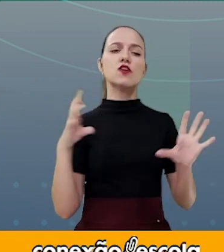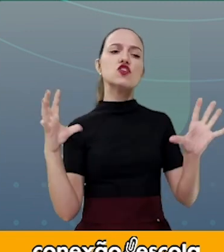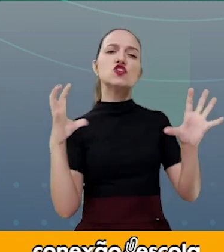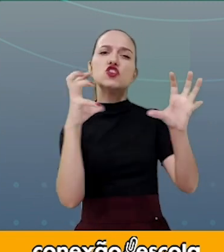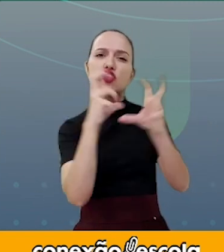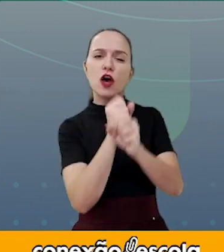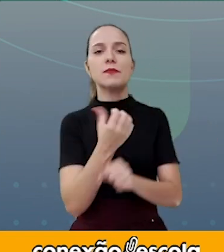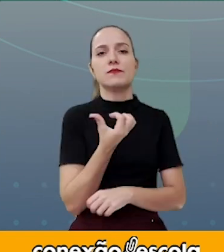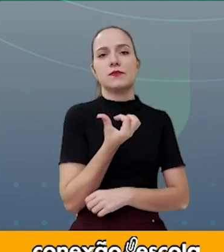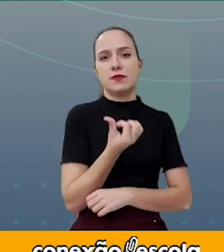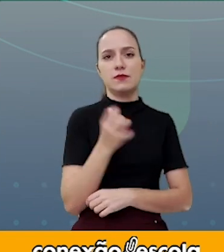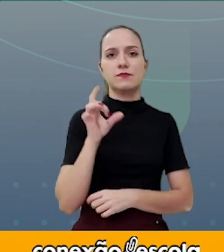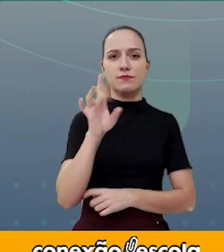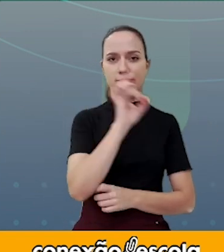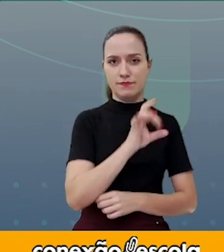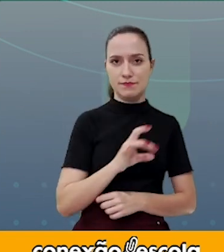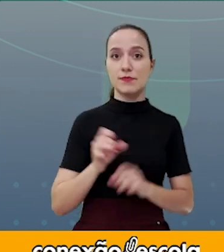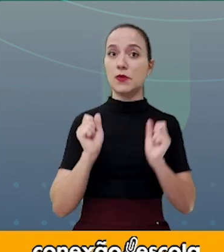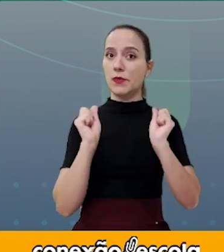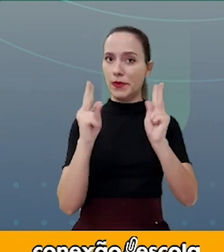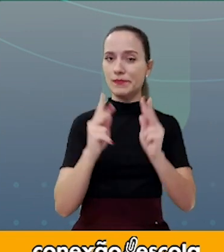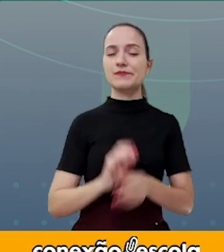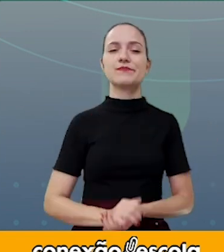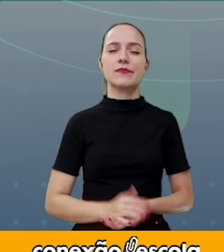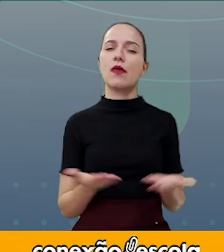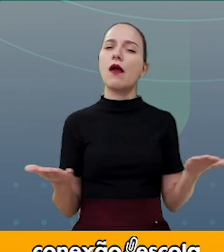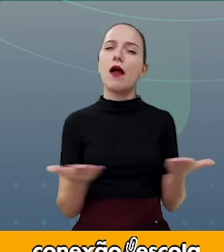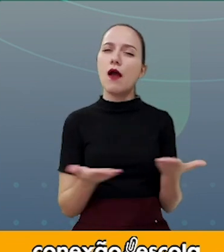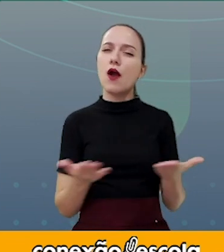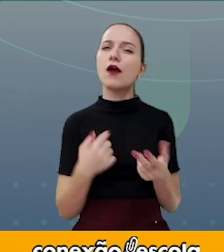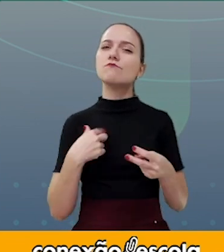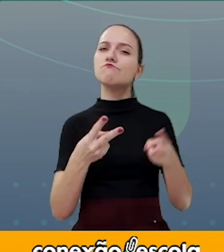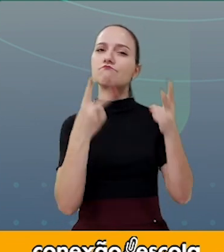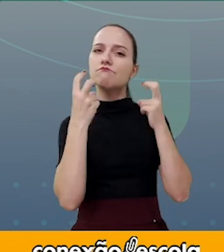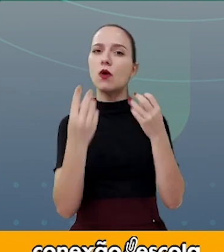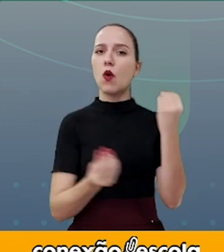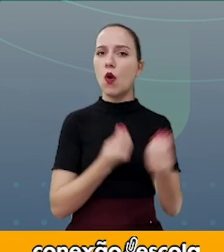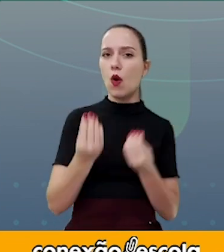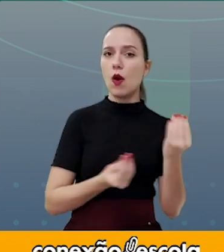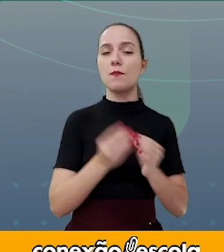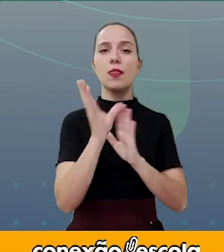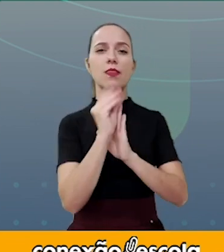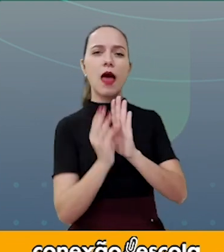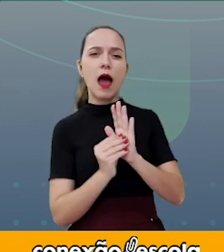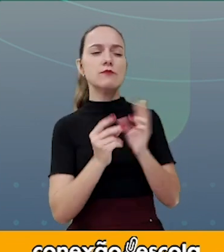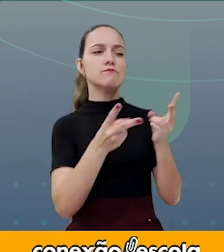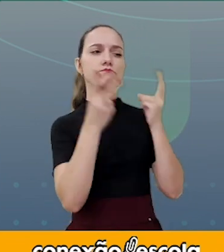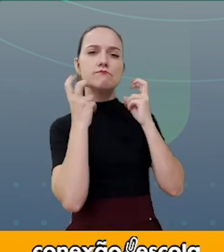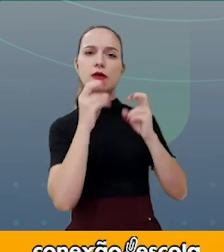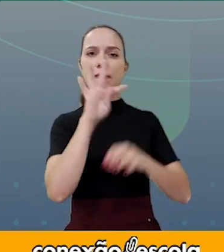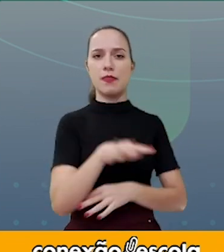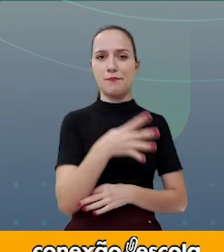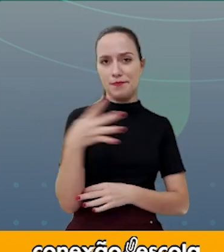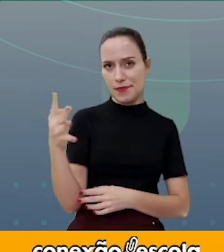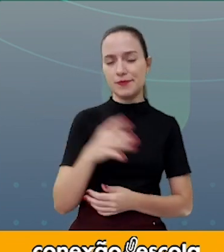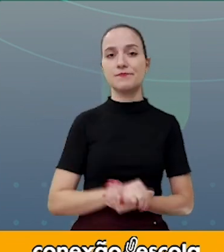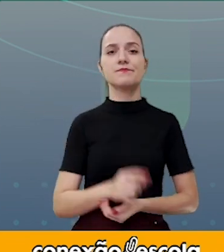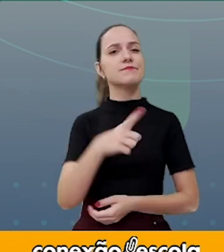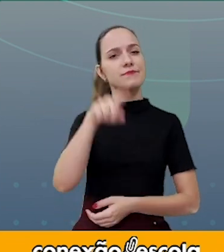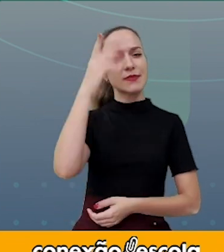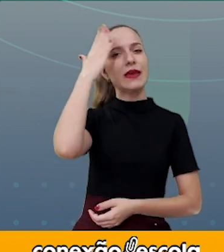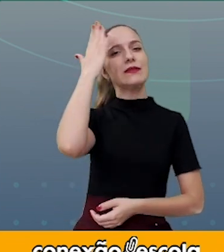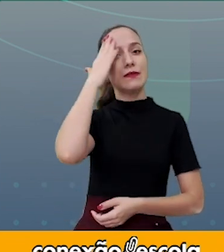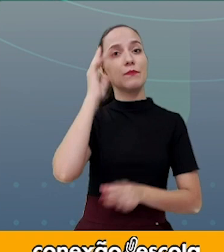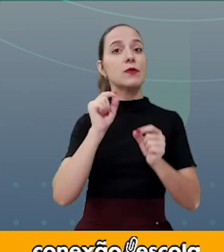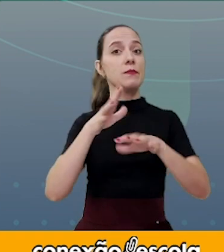ok? Agora nós vamos interpretar os dados de uma tabela, porque como você já sabe,